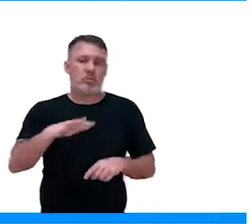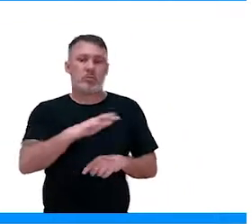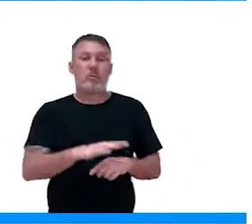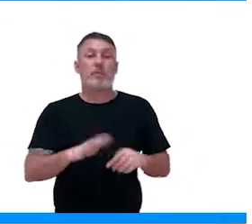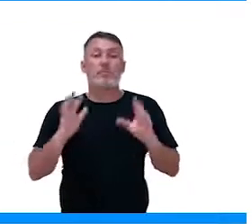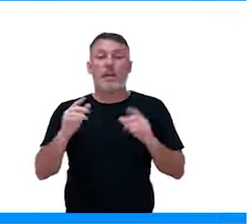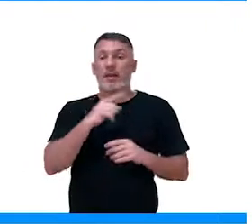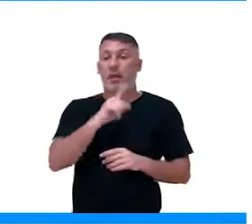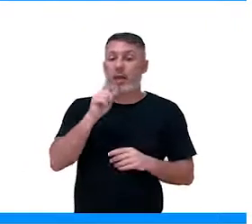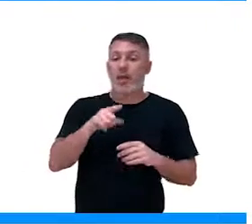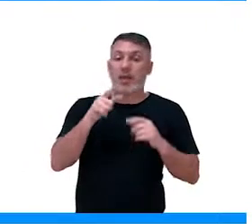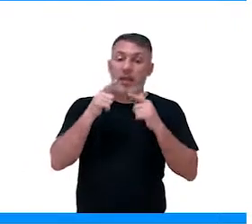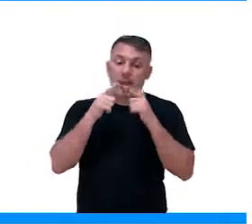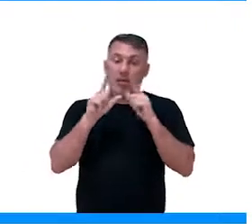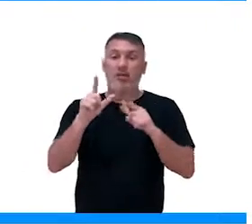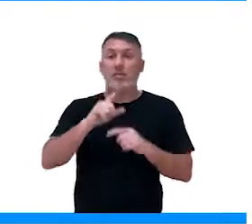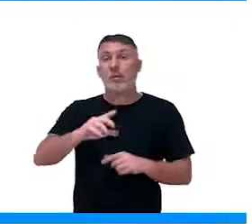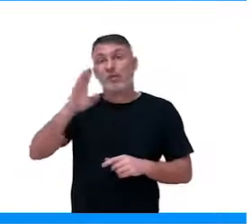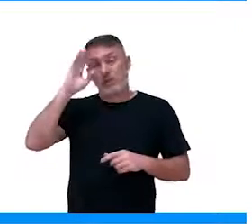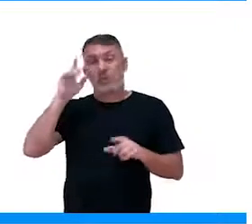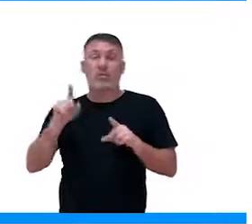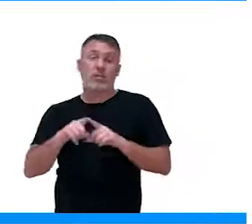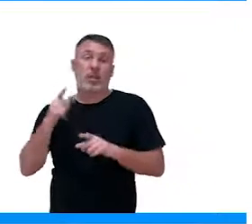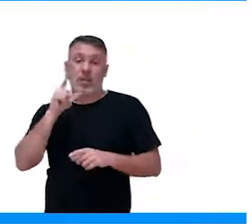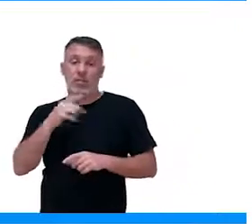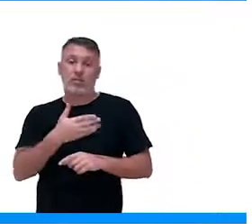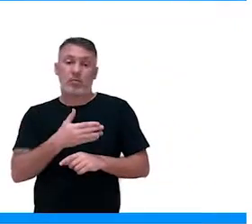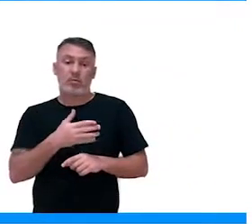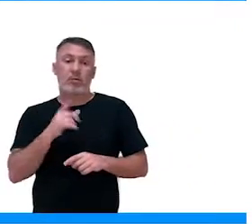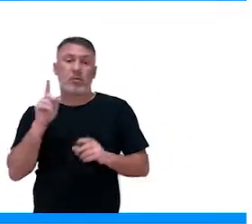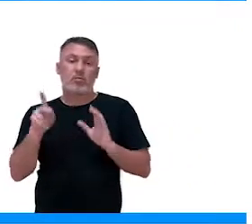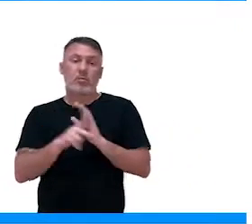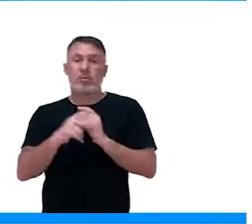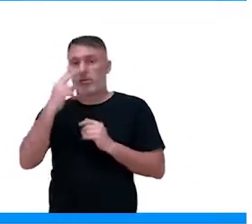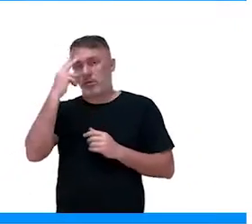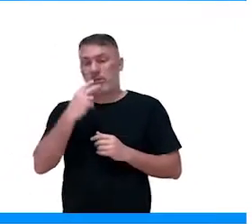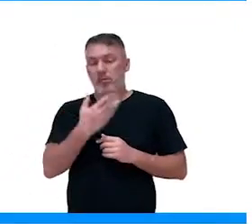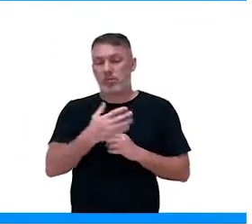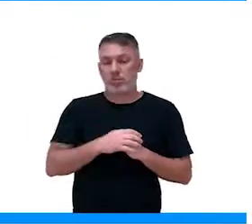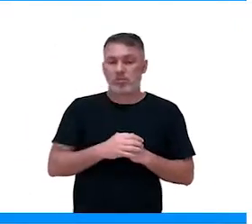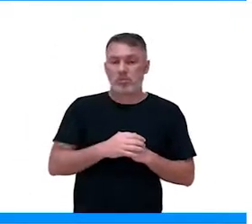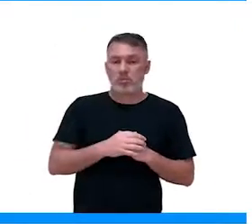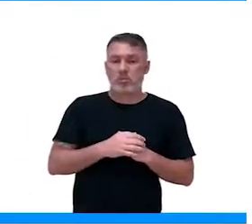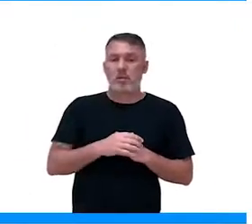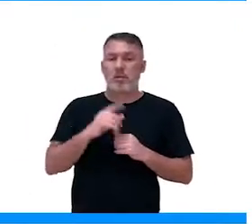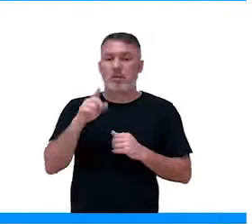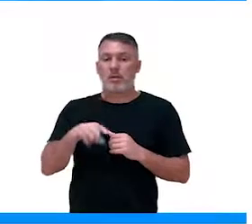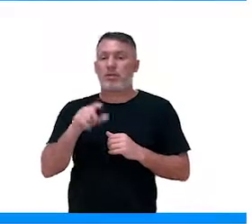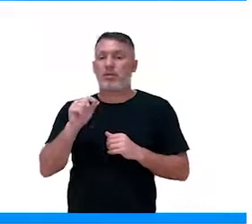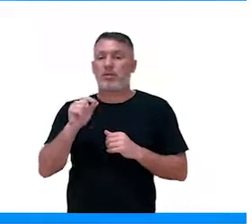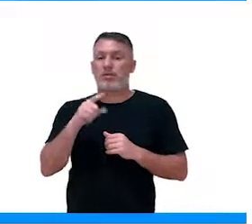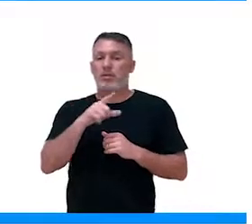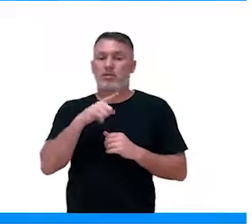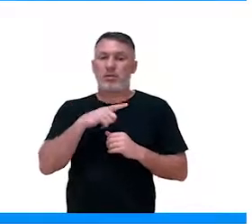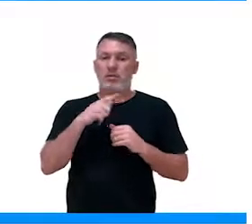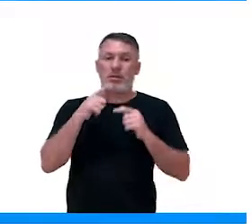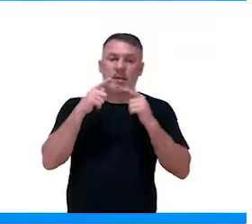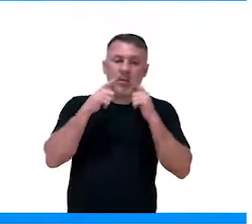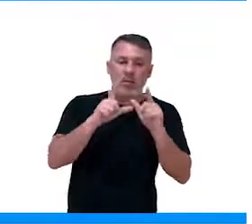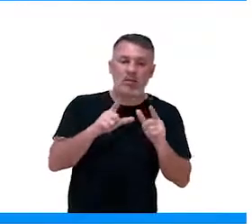na verdade é uma linguagem, mas principalmente é uma língua, né, dos deficientes visuais. E é uma linguagem também com